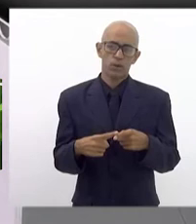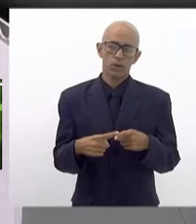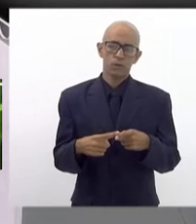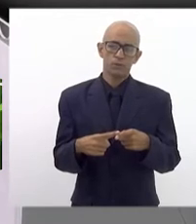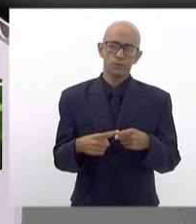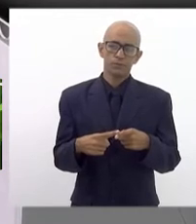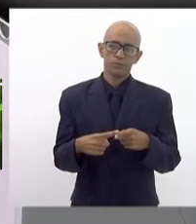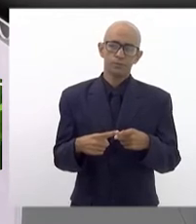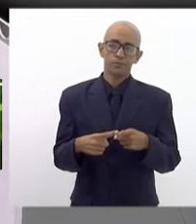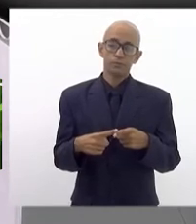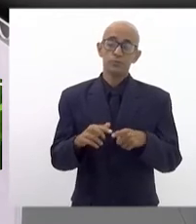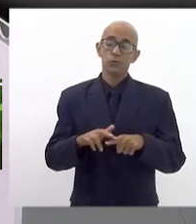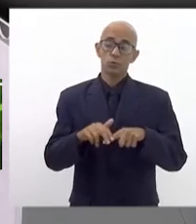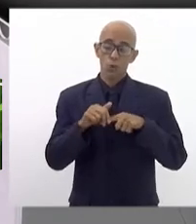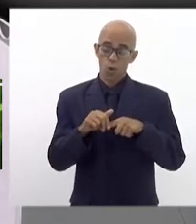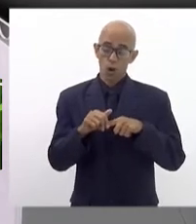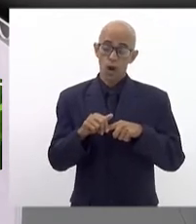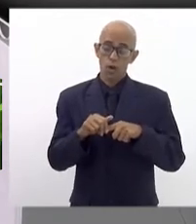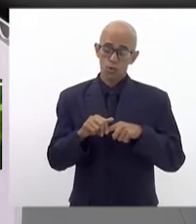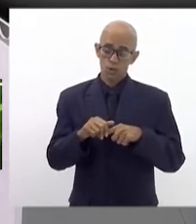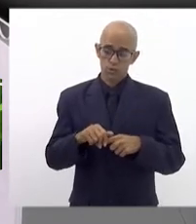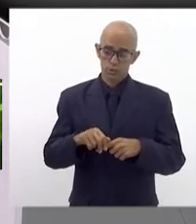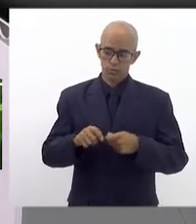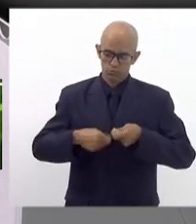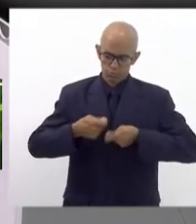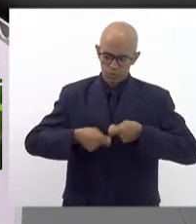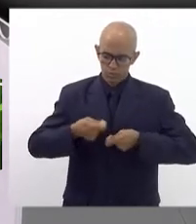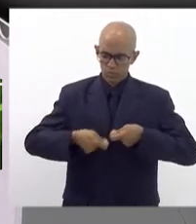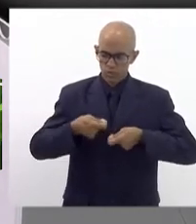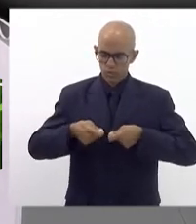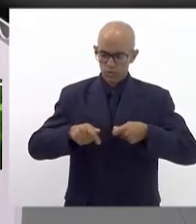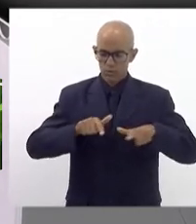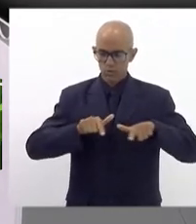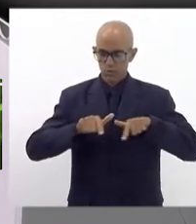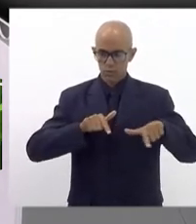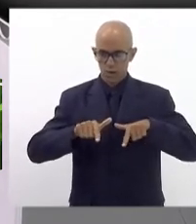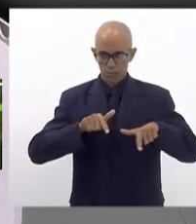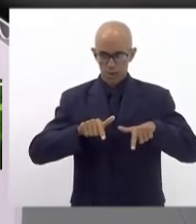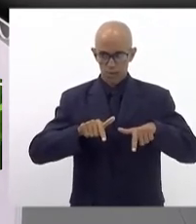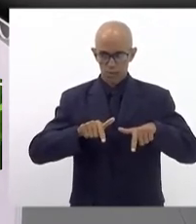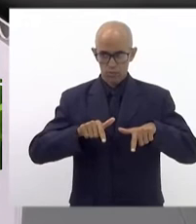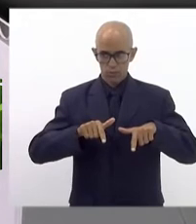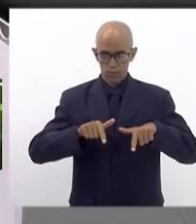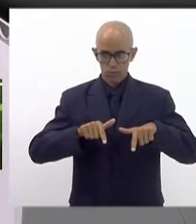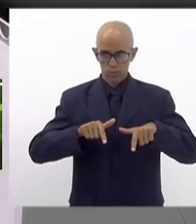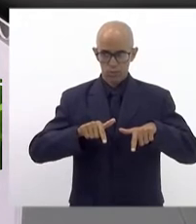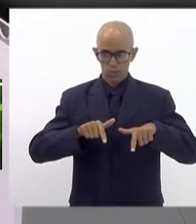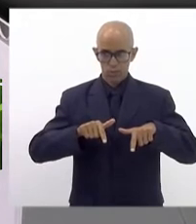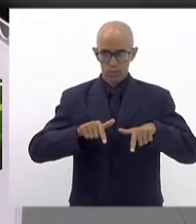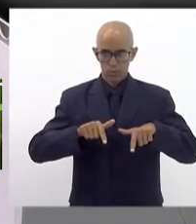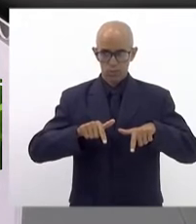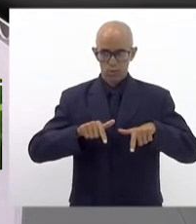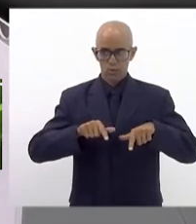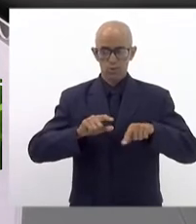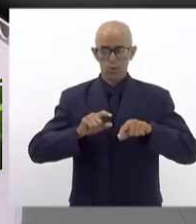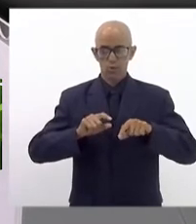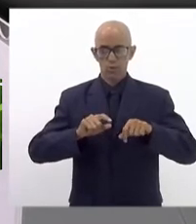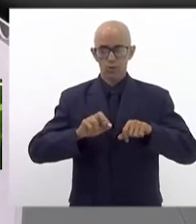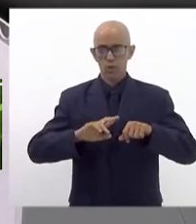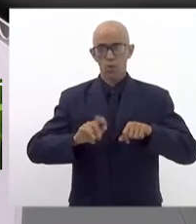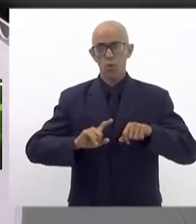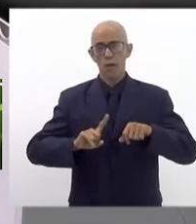pela forma como está sendo conduzido esse trabalho, que não tem sido, uma